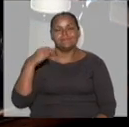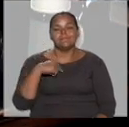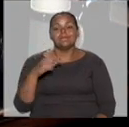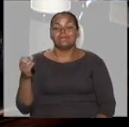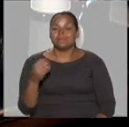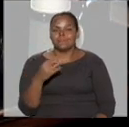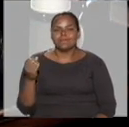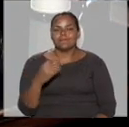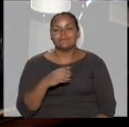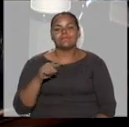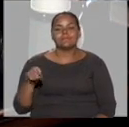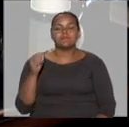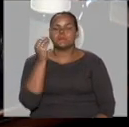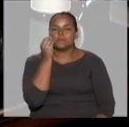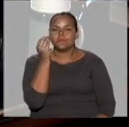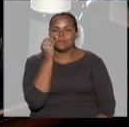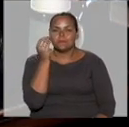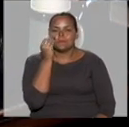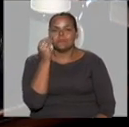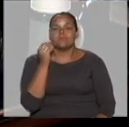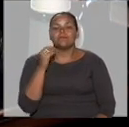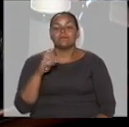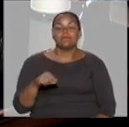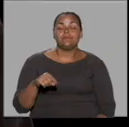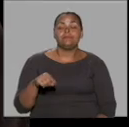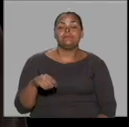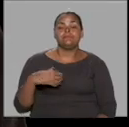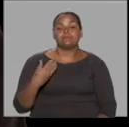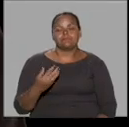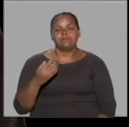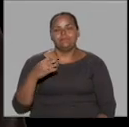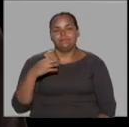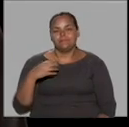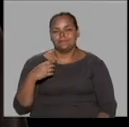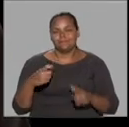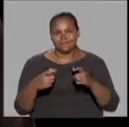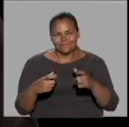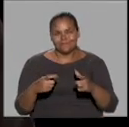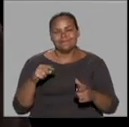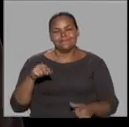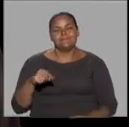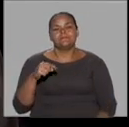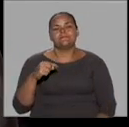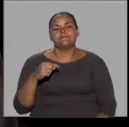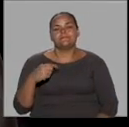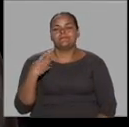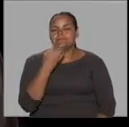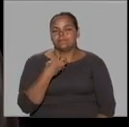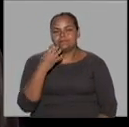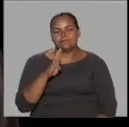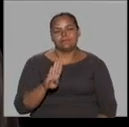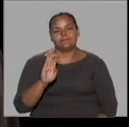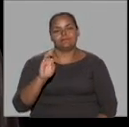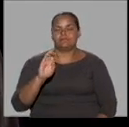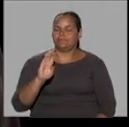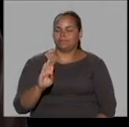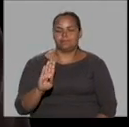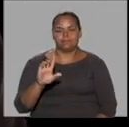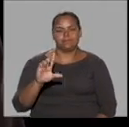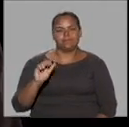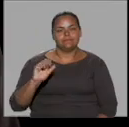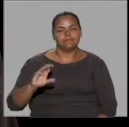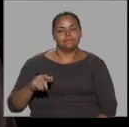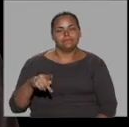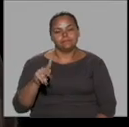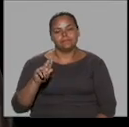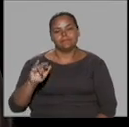me mostrou muita coisa. E ele me mostrou um belo dia um disco da banda Black Rio, que foi o Maria Fumaça, na